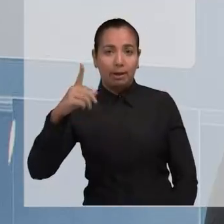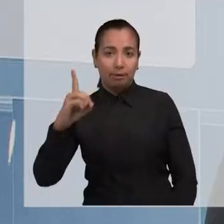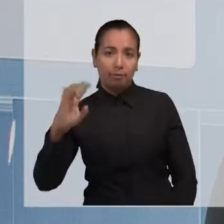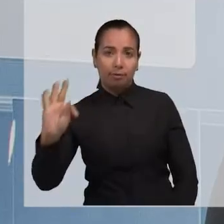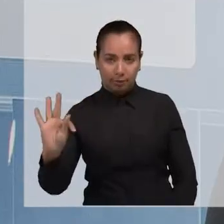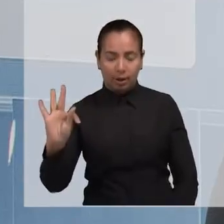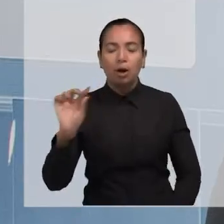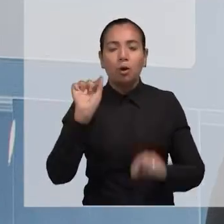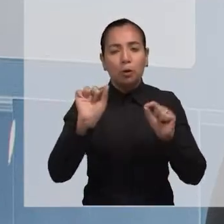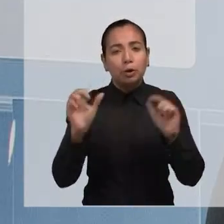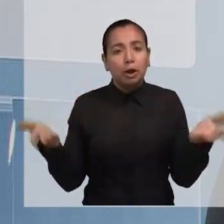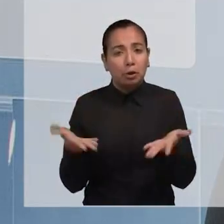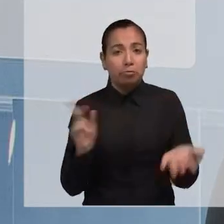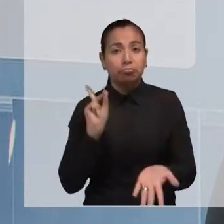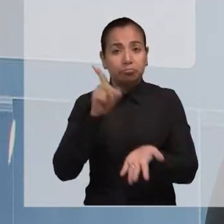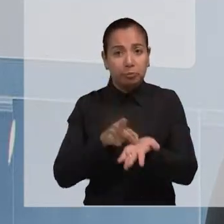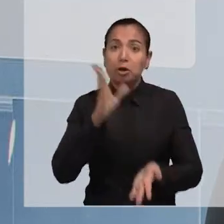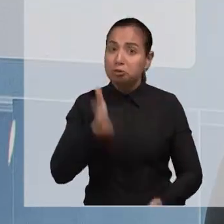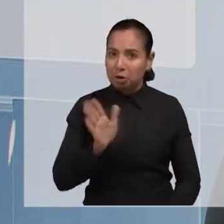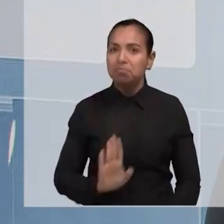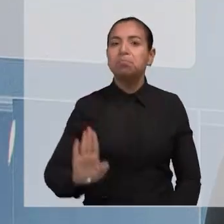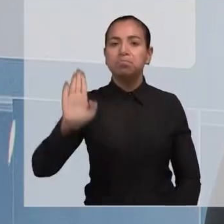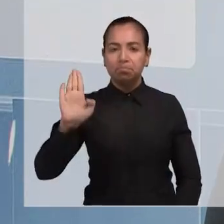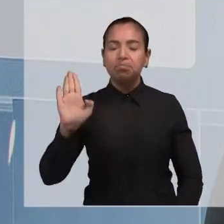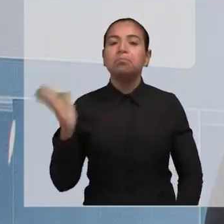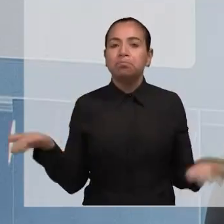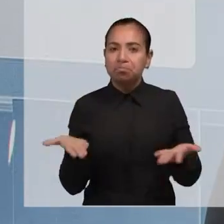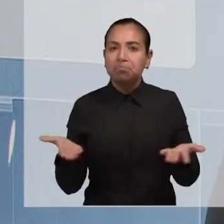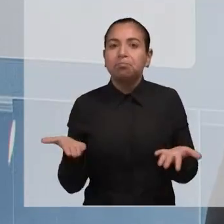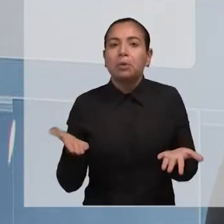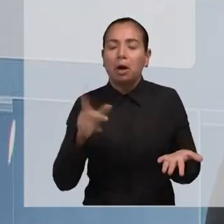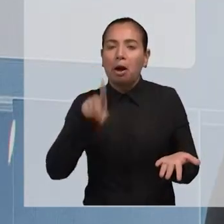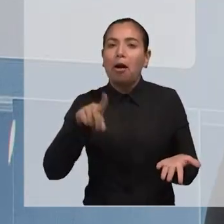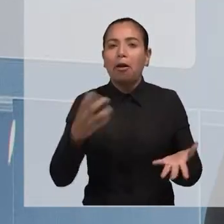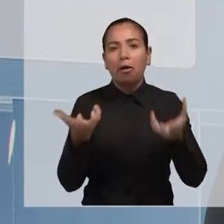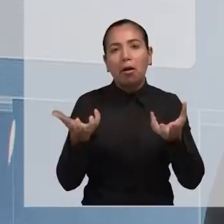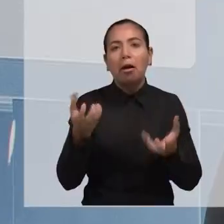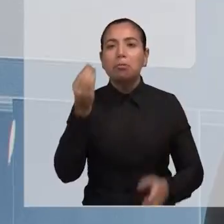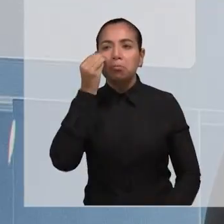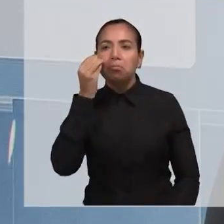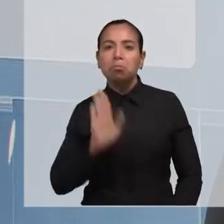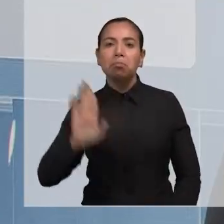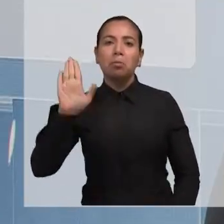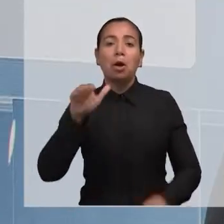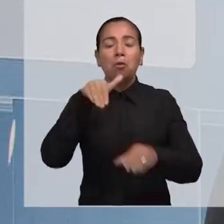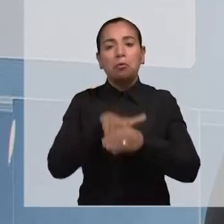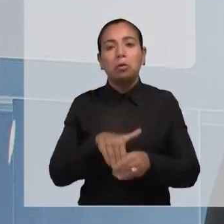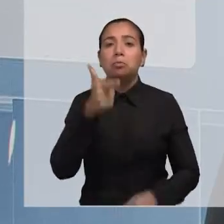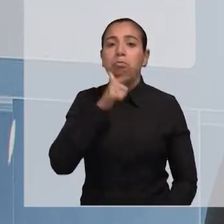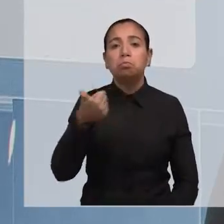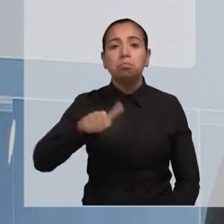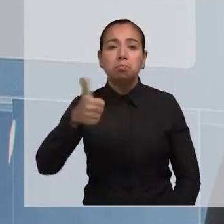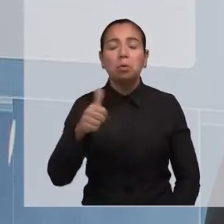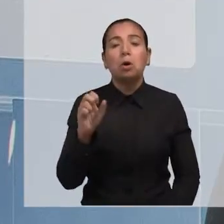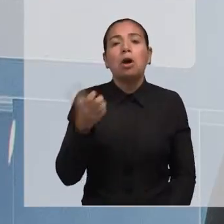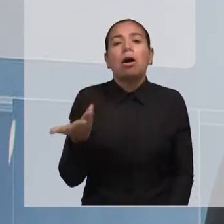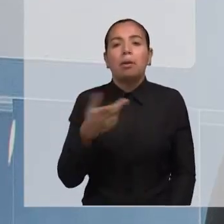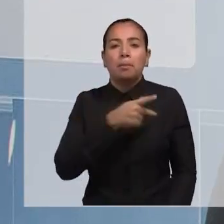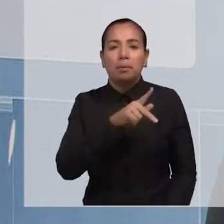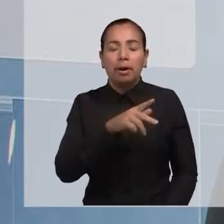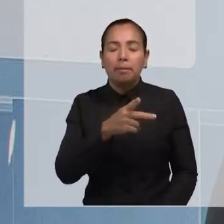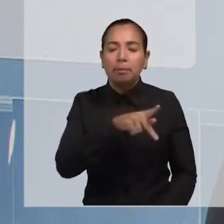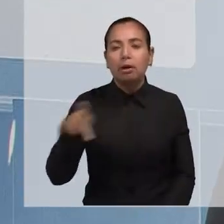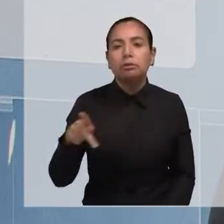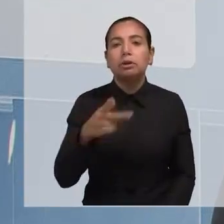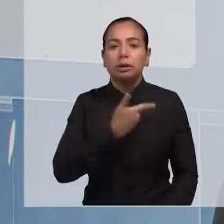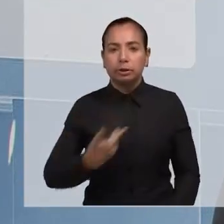foi oficializada, ele já é candidato do PDT à presidência da República, em que ele diz